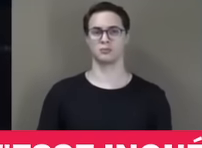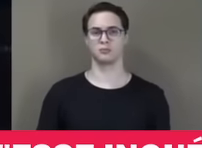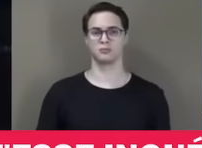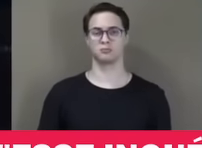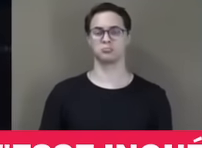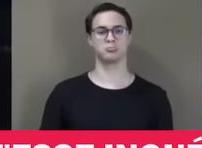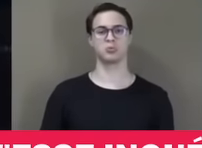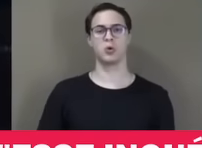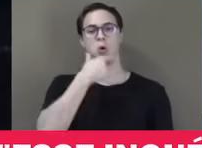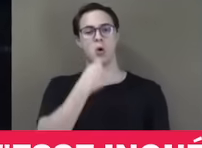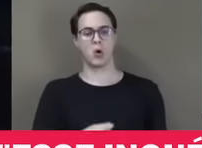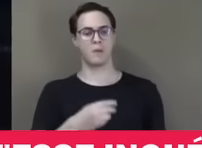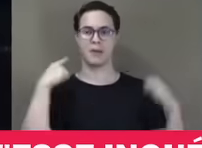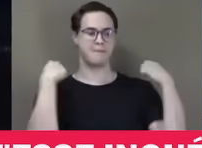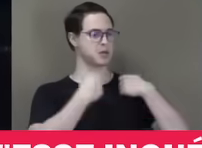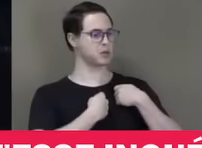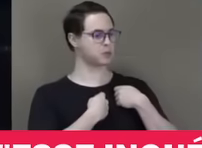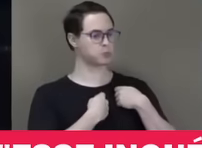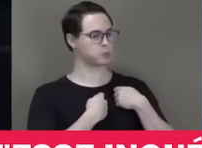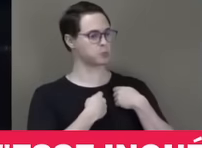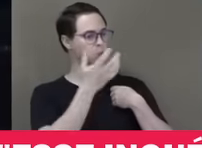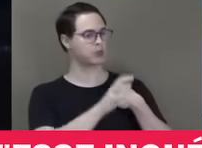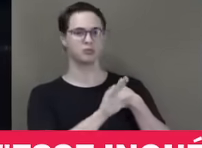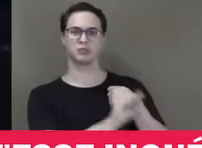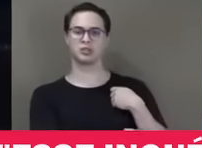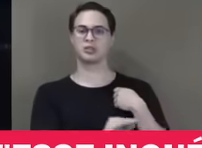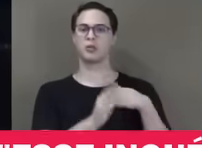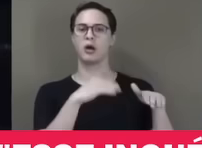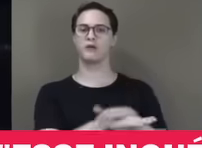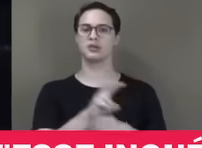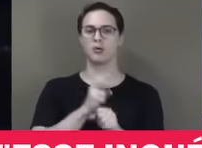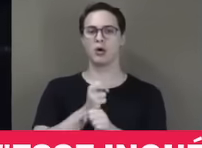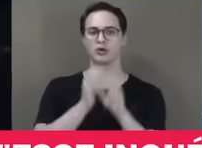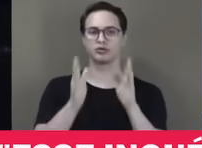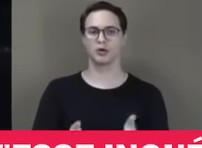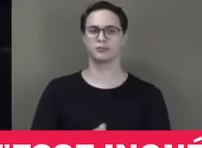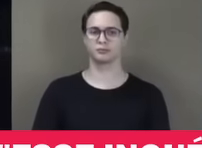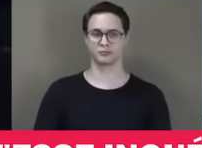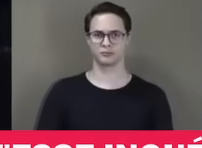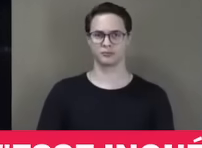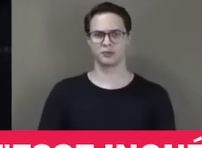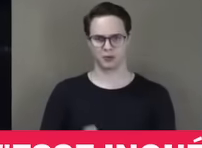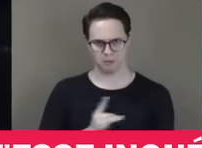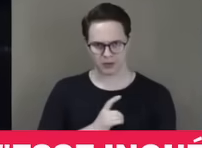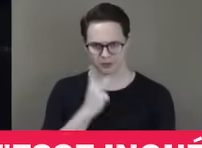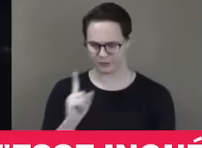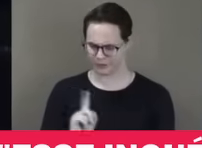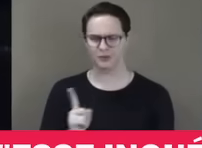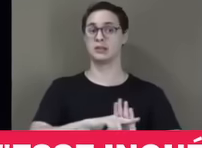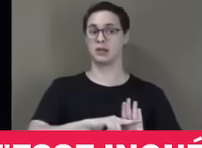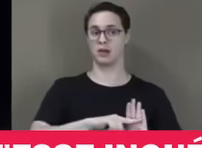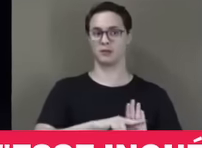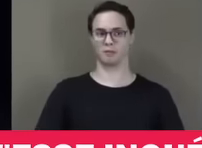Foi indeferido pelo ministro relator. E subsiste, vai fazer 5 anos. E eu não tenho medo de repetir, é uma